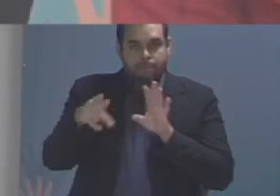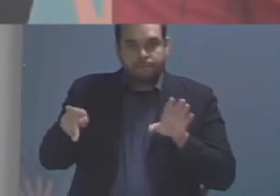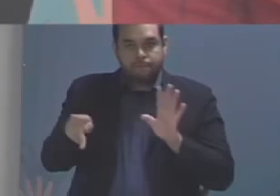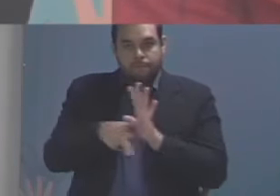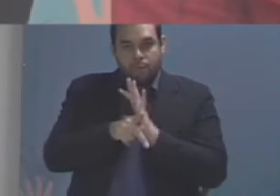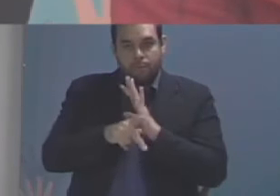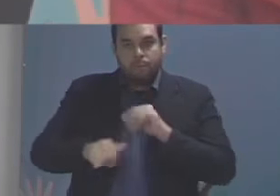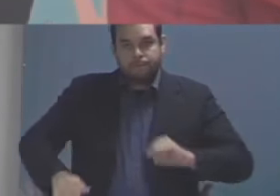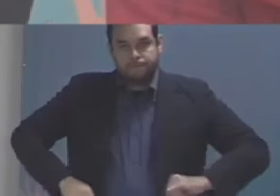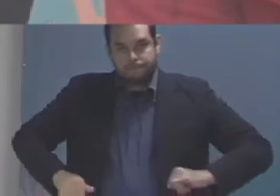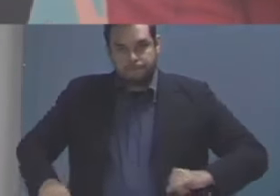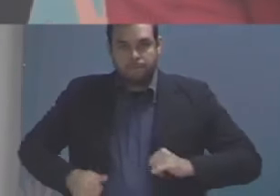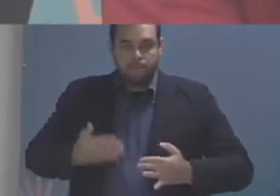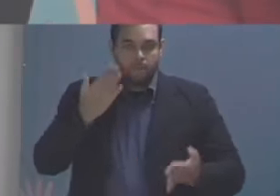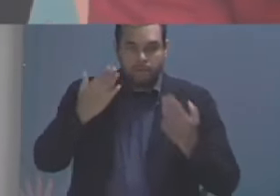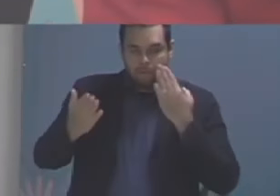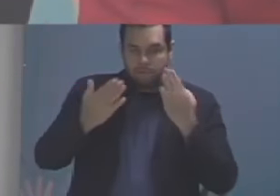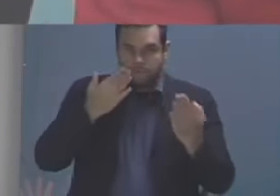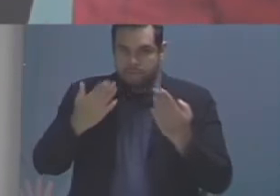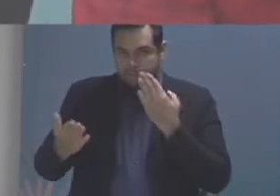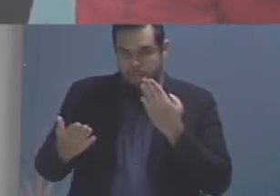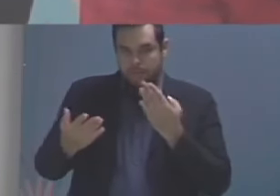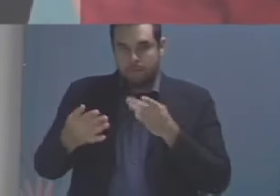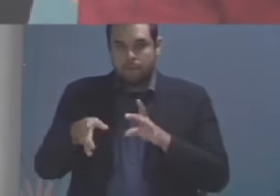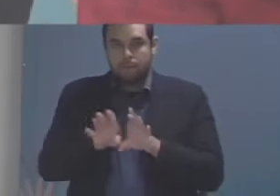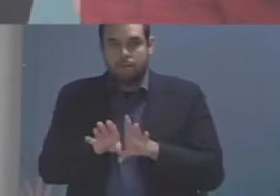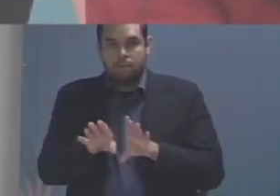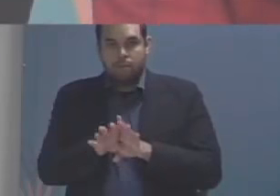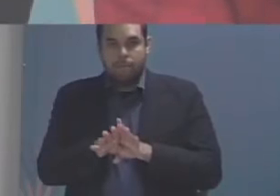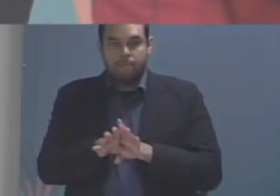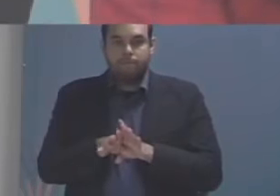sofrimento específico, do seu sofrimento psíquico,